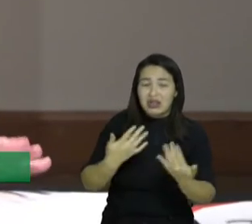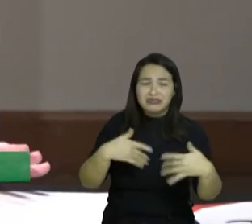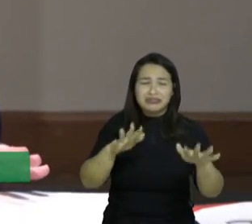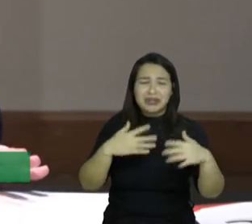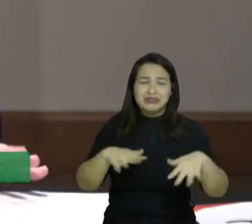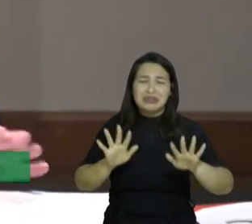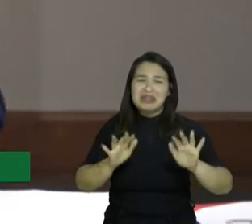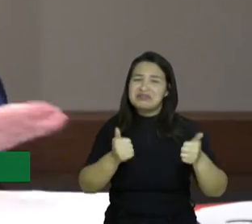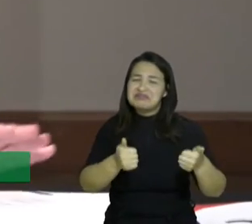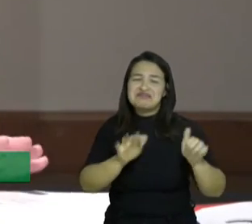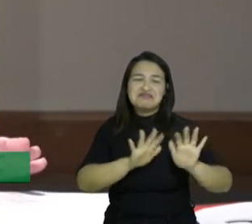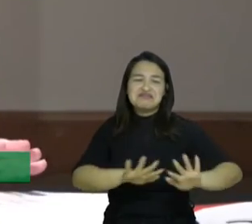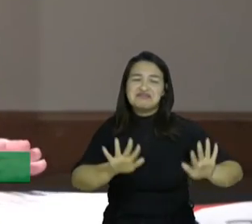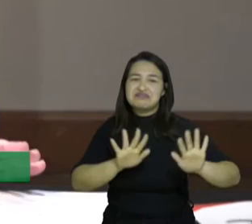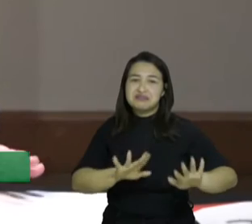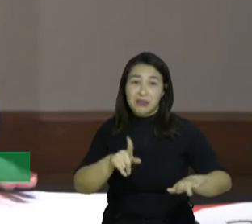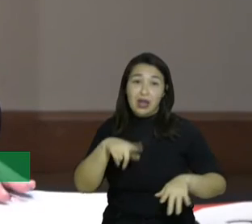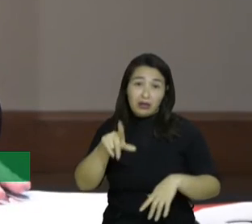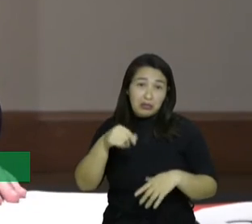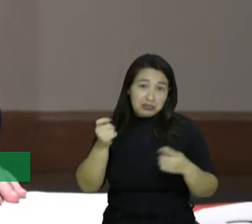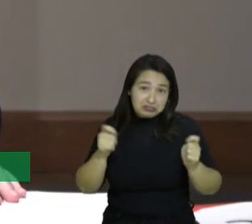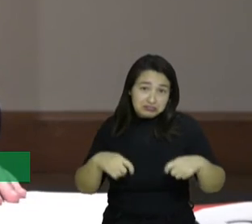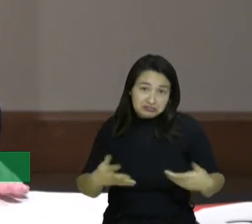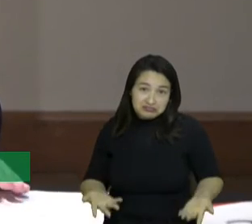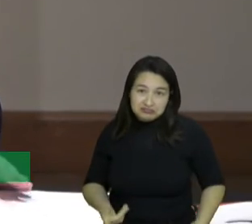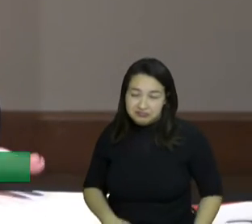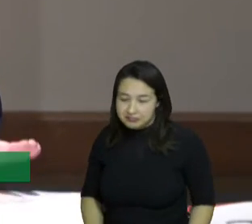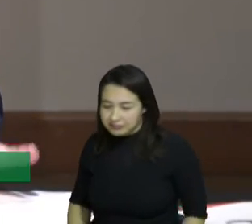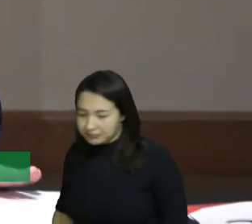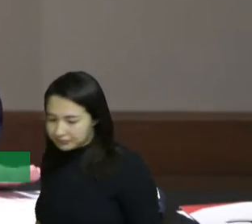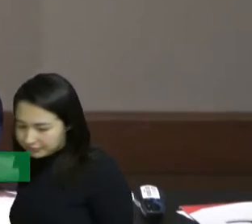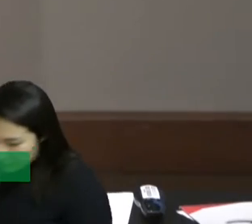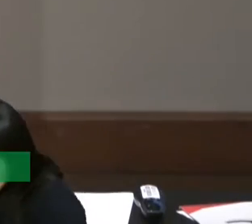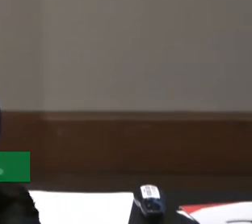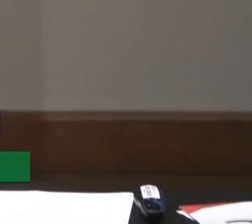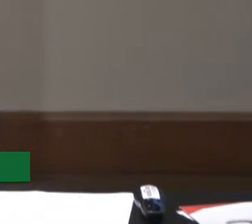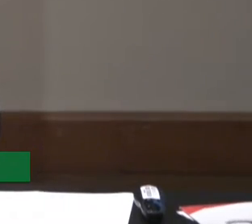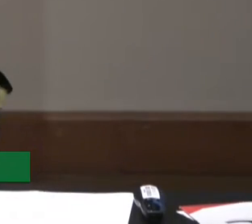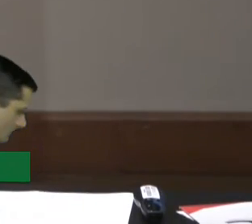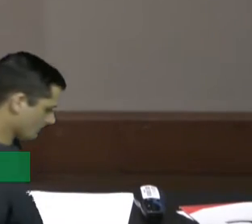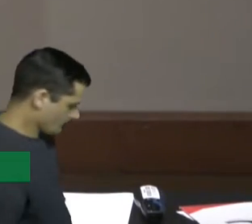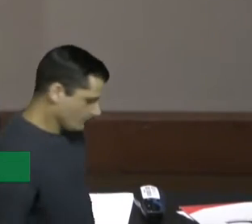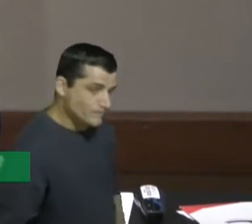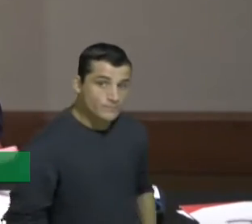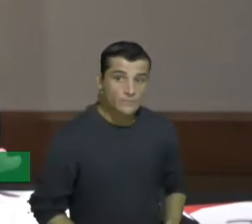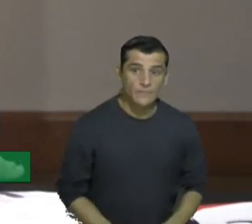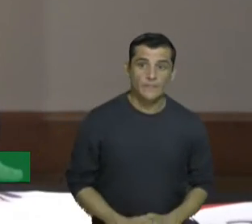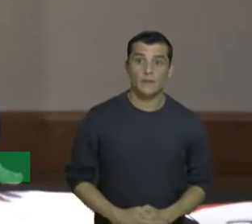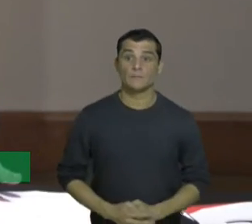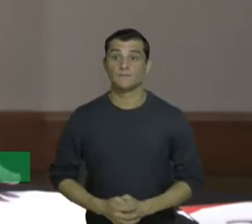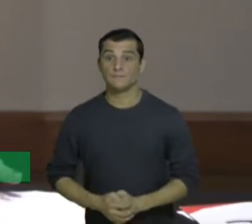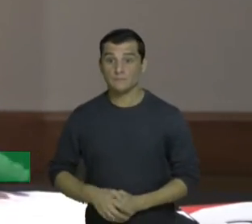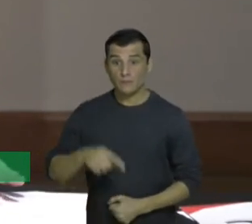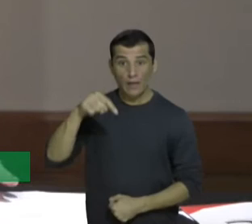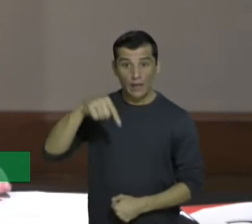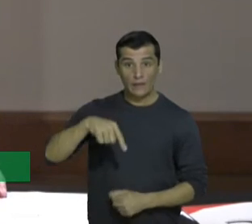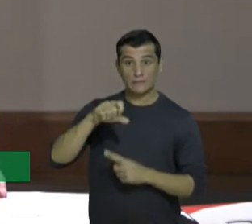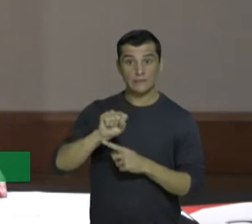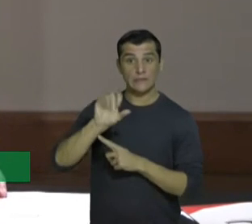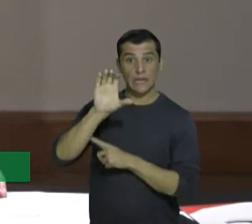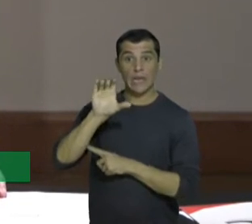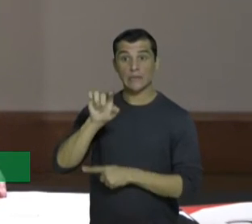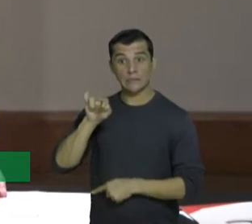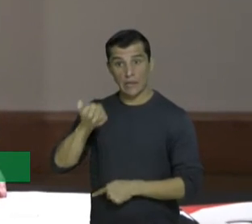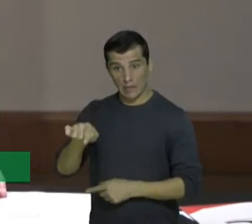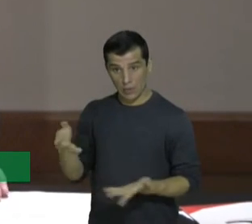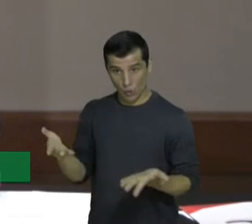está Isso é uma opção eh para Santa Catarina hoje essa não é uma opção que queremos não